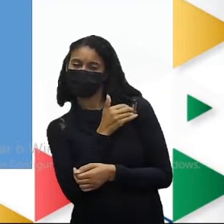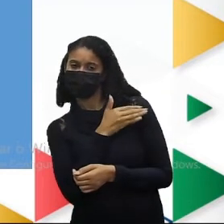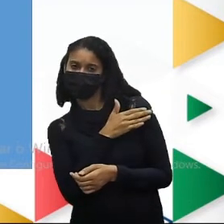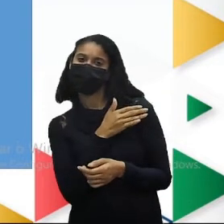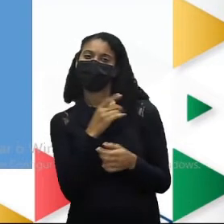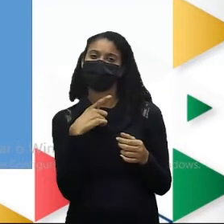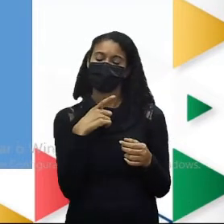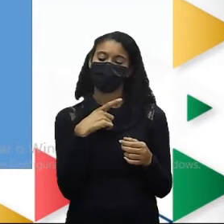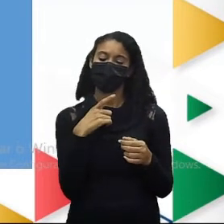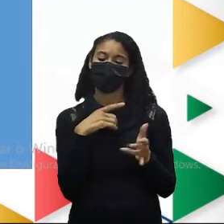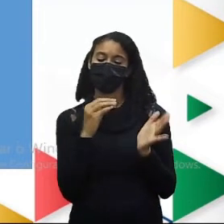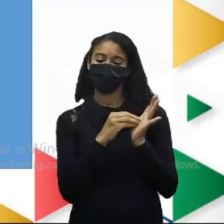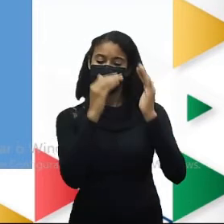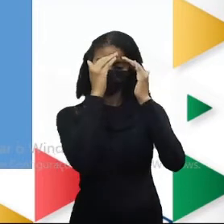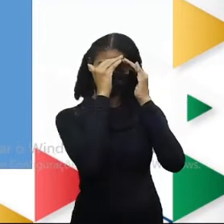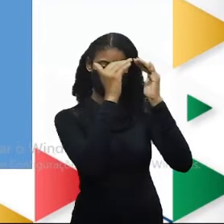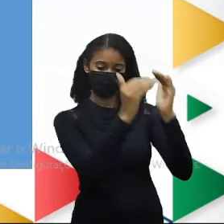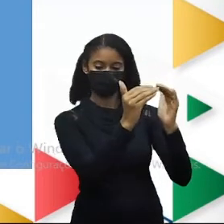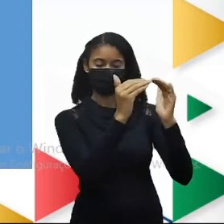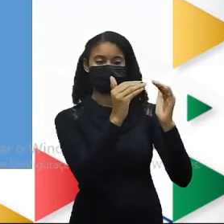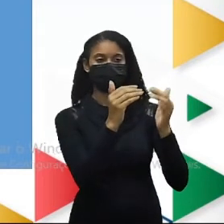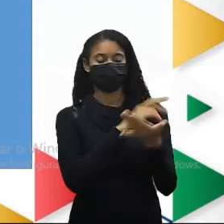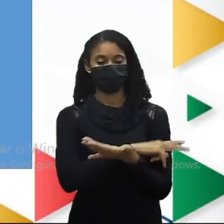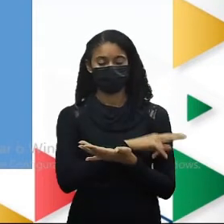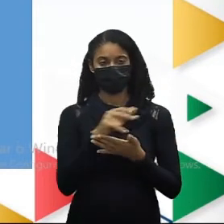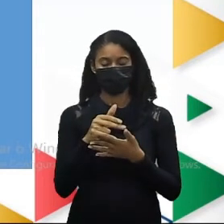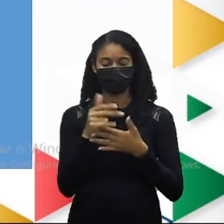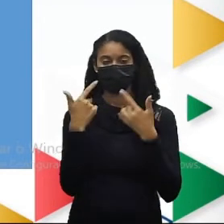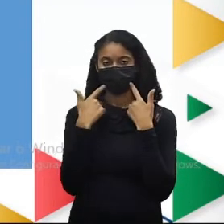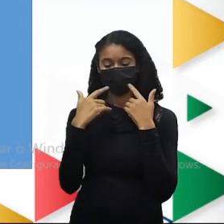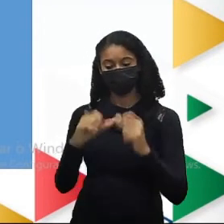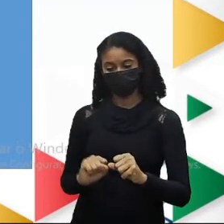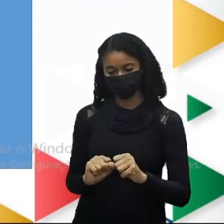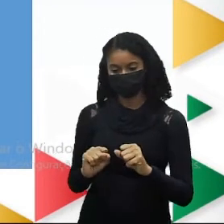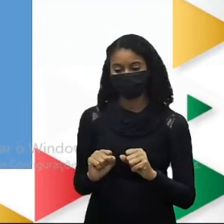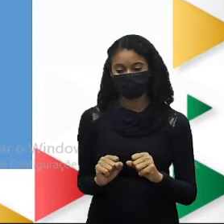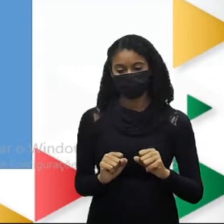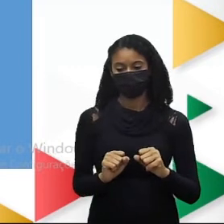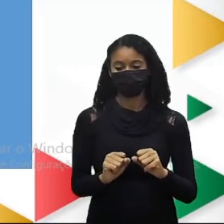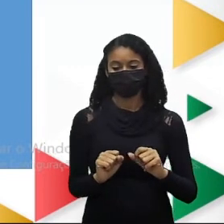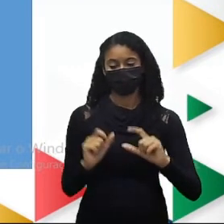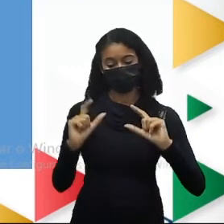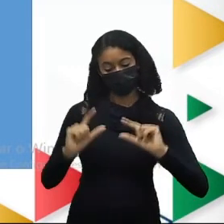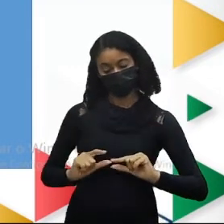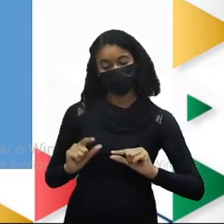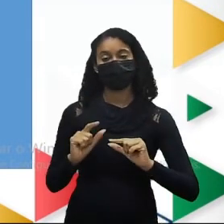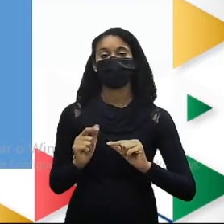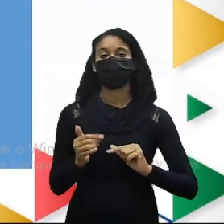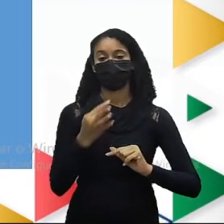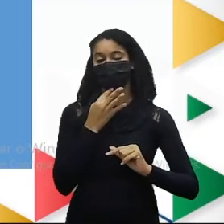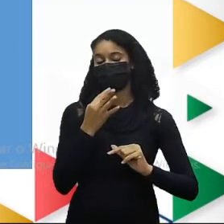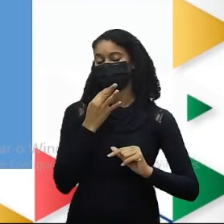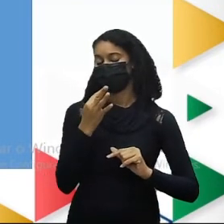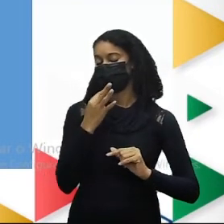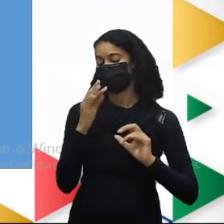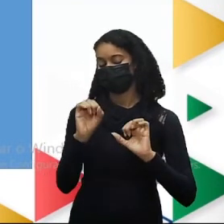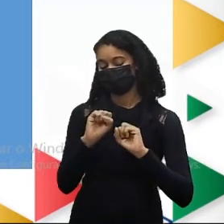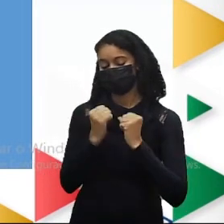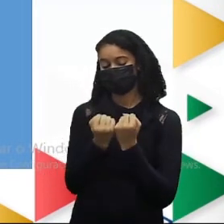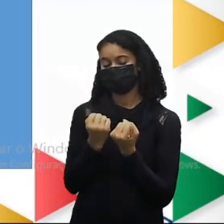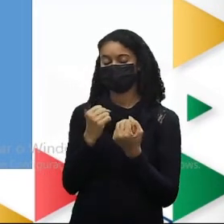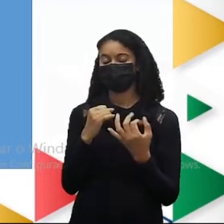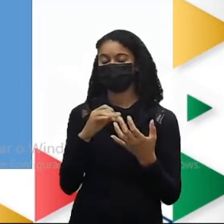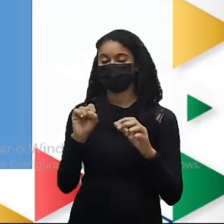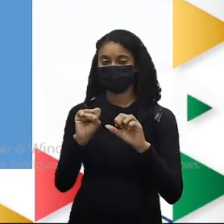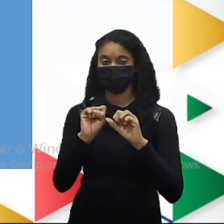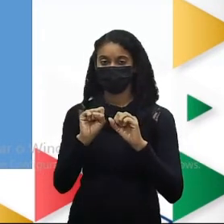de desrespeito às variedades linguísticas de menor prestígio social. Olhem só a expressão,